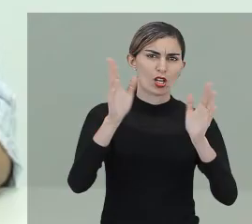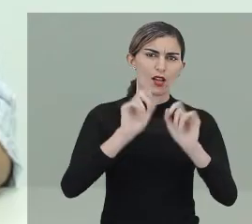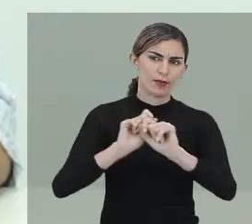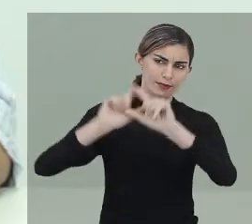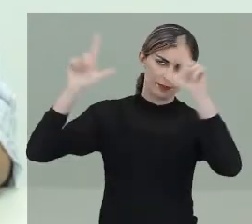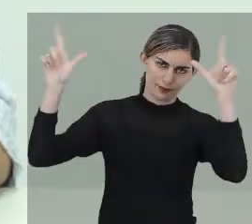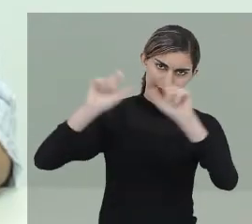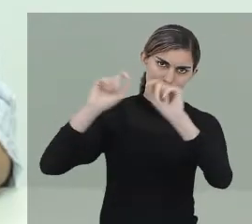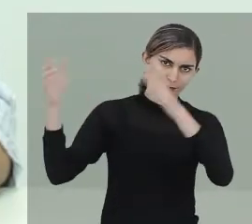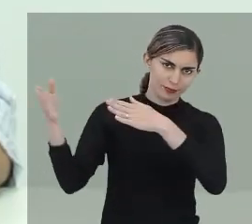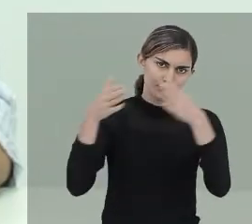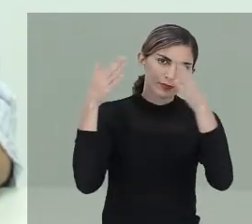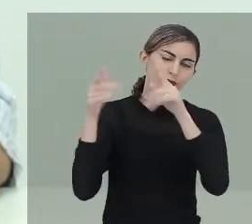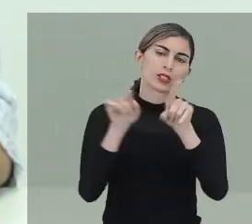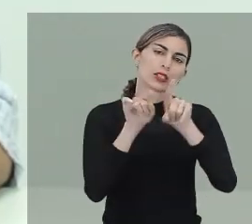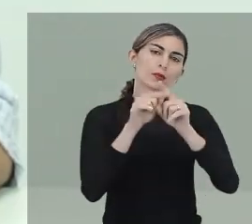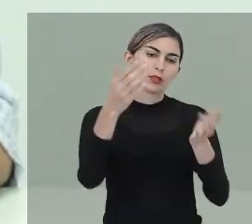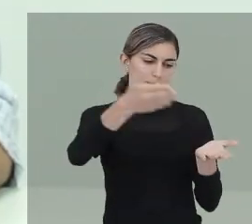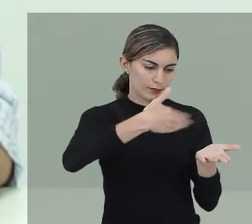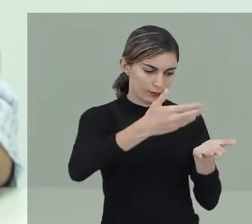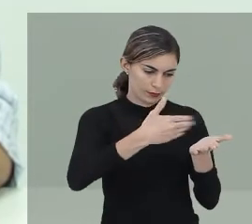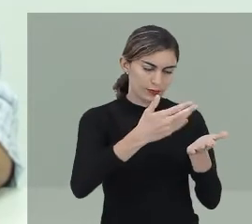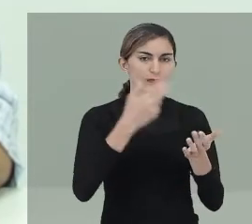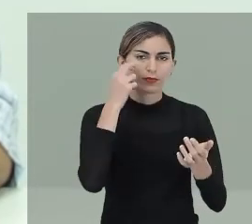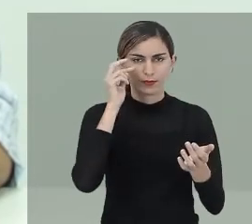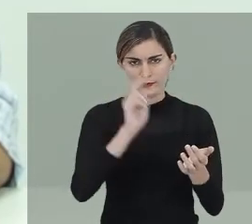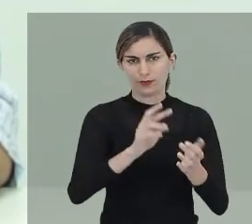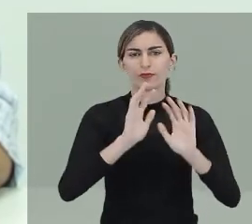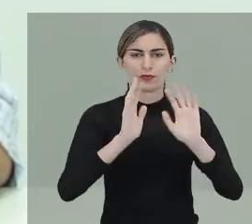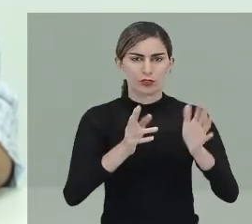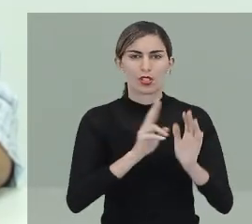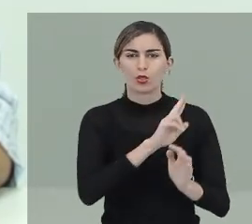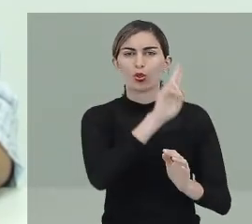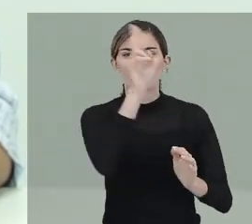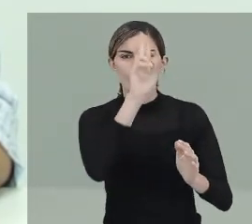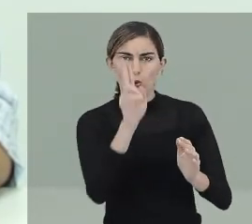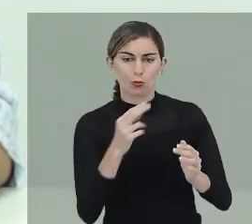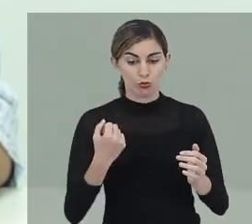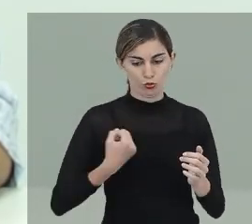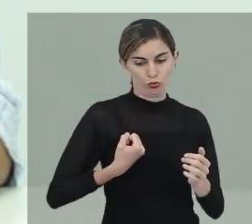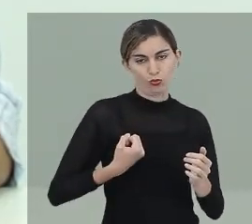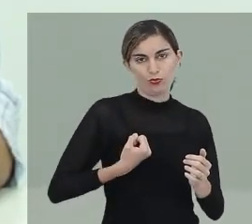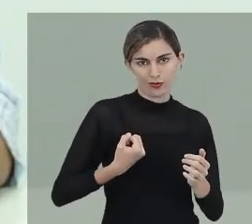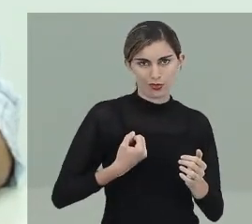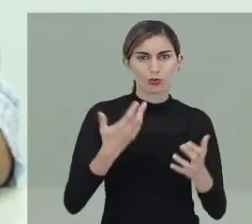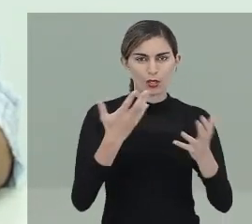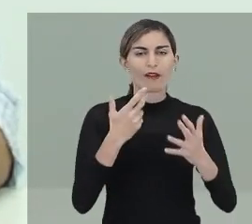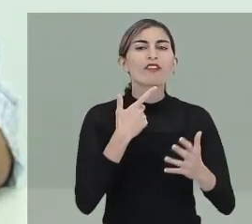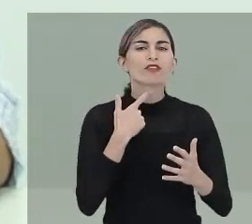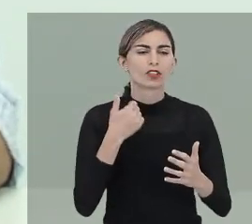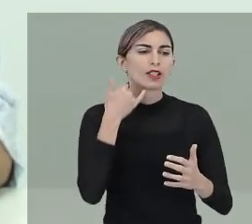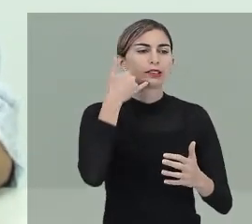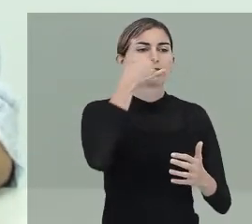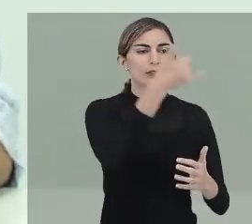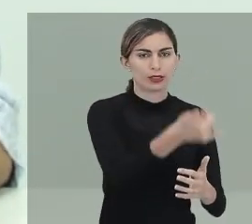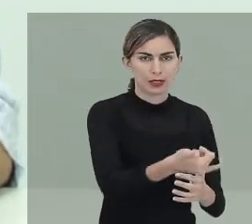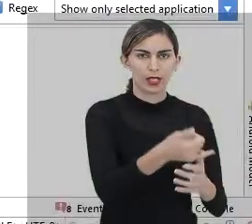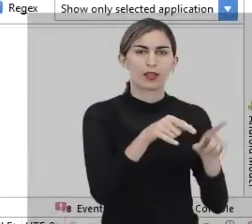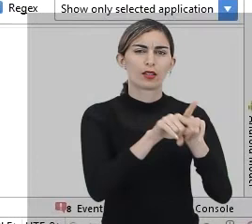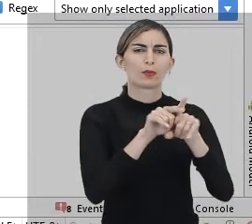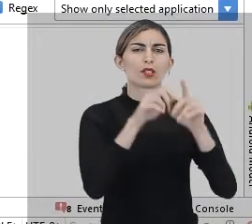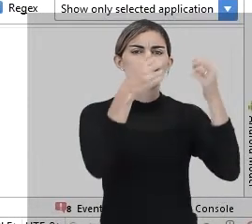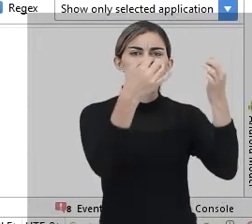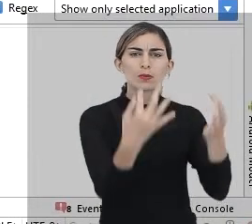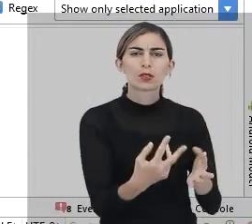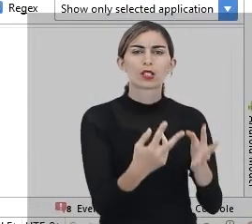quanto no nosso caderno. A gente coloca o nome, o número que a gente vai ligar, especifica o número que a gente vai